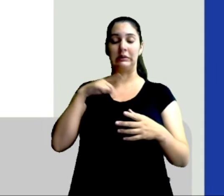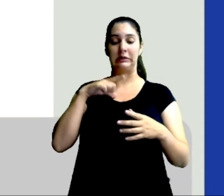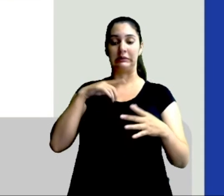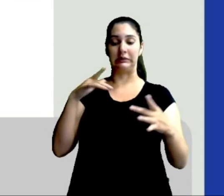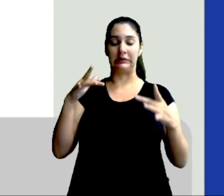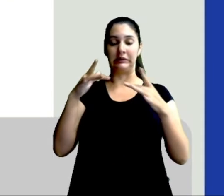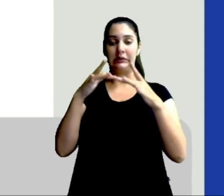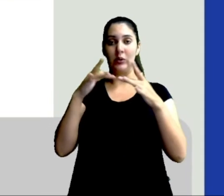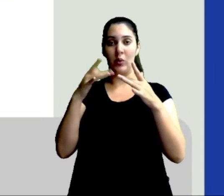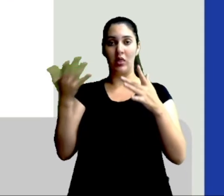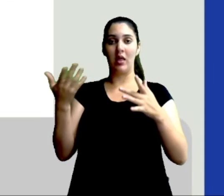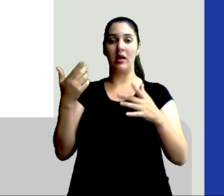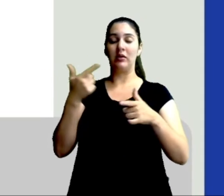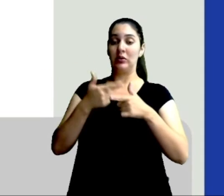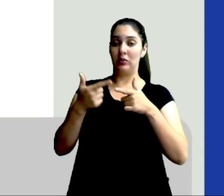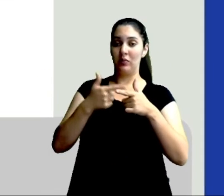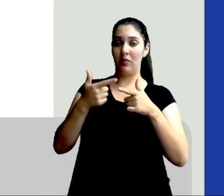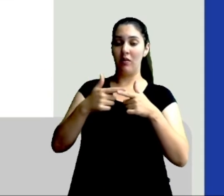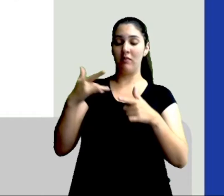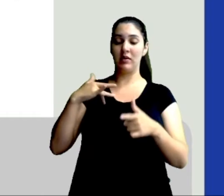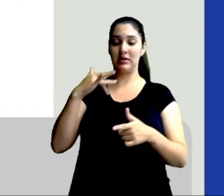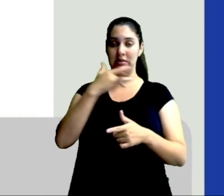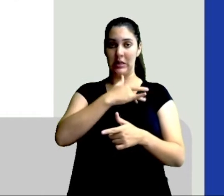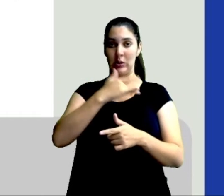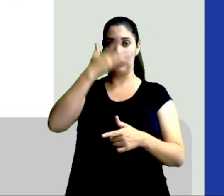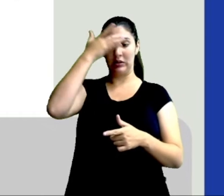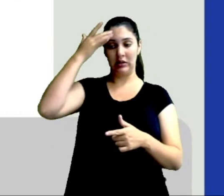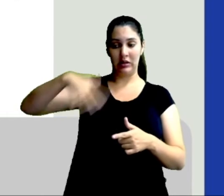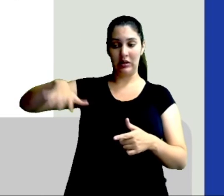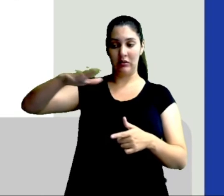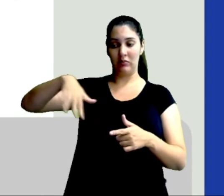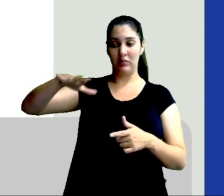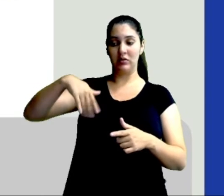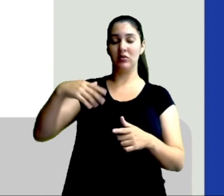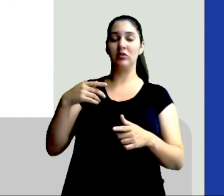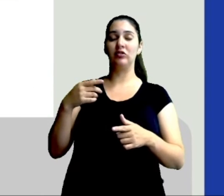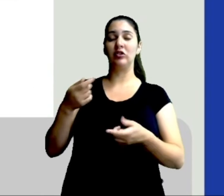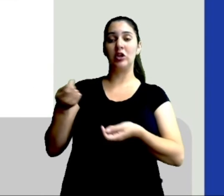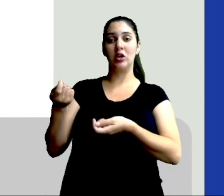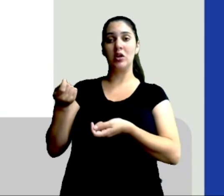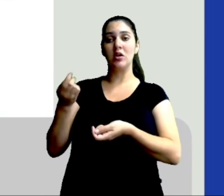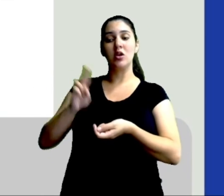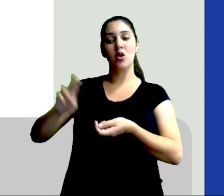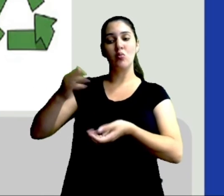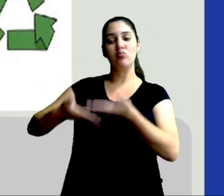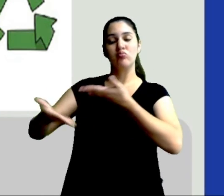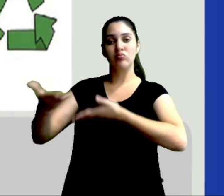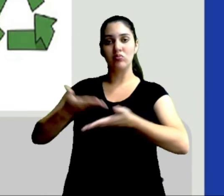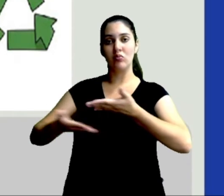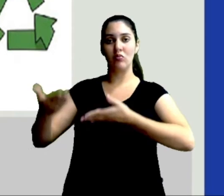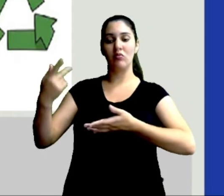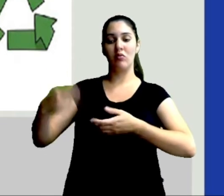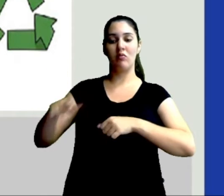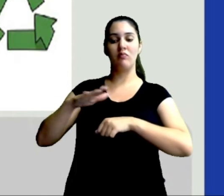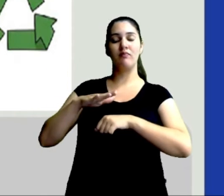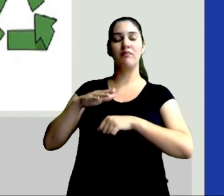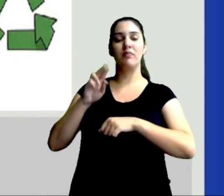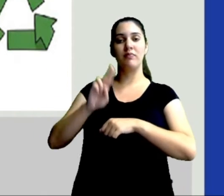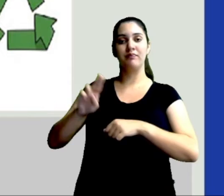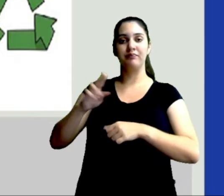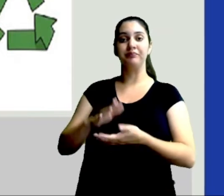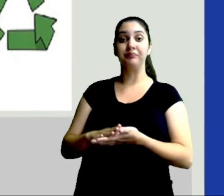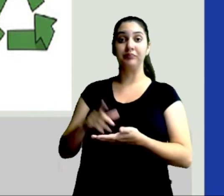o ambiente e não prejudiquem a saúde das pessoas que acabam manipulando esse tipo de material, tá certo?